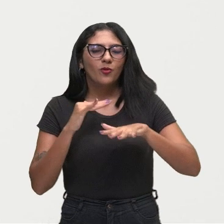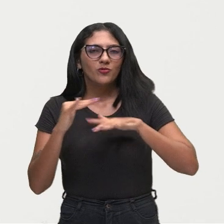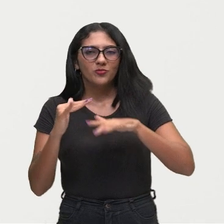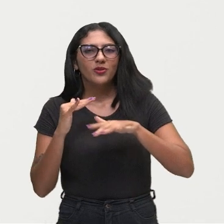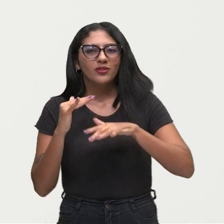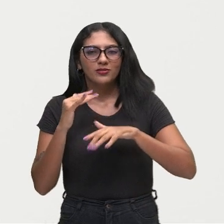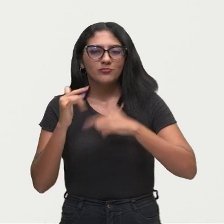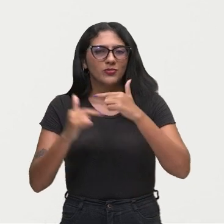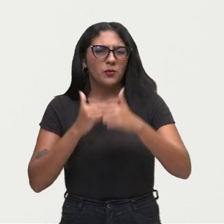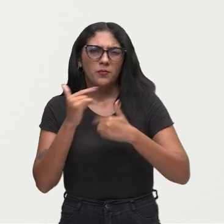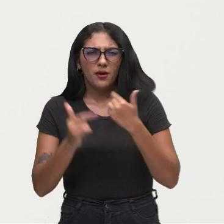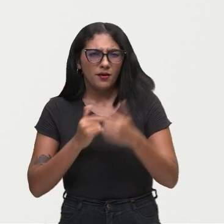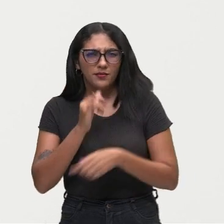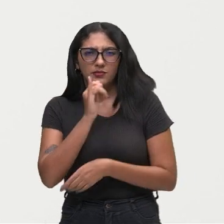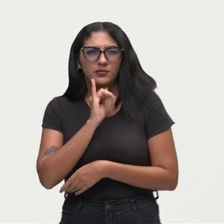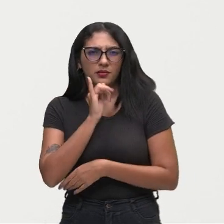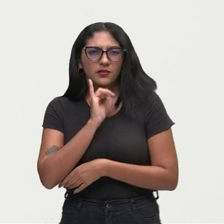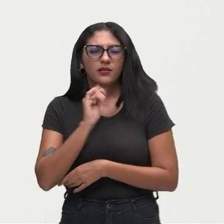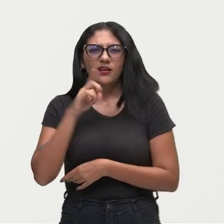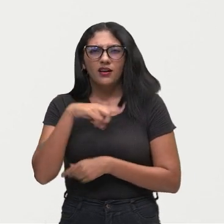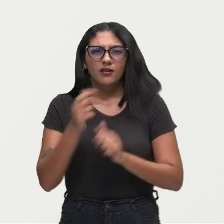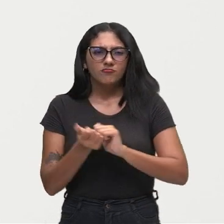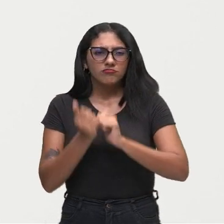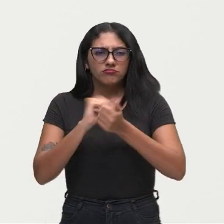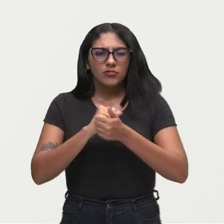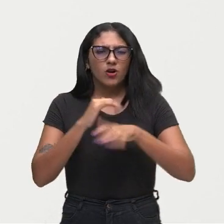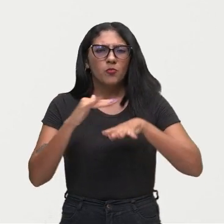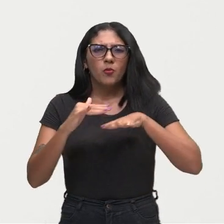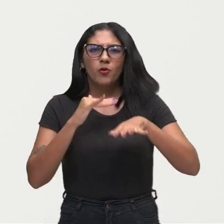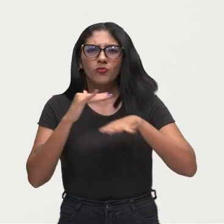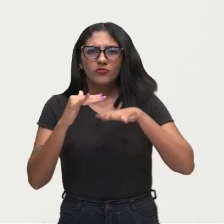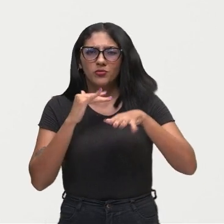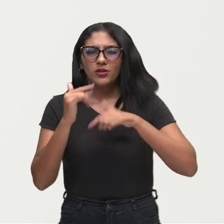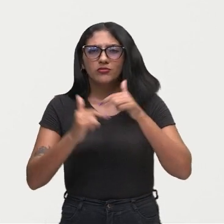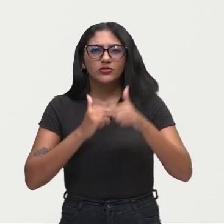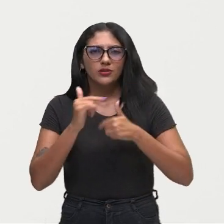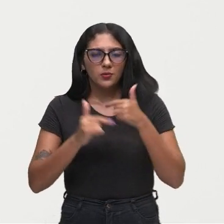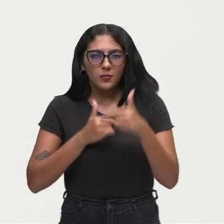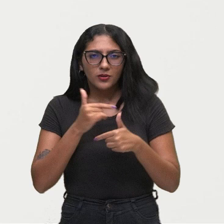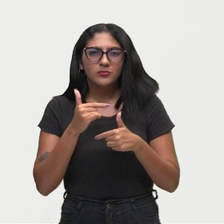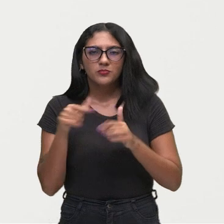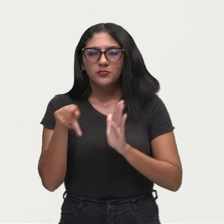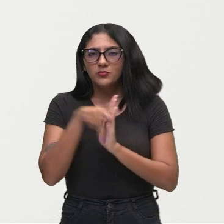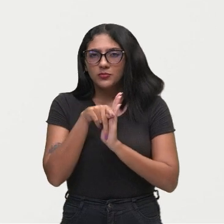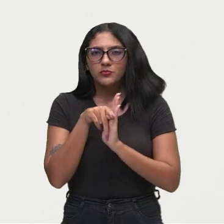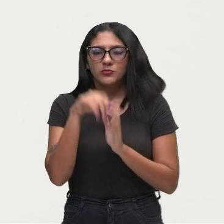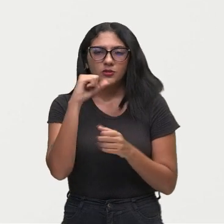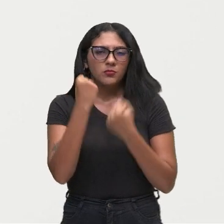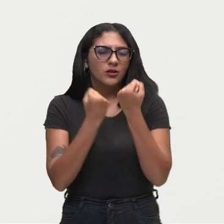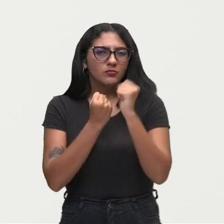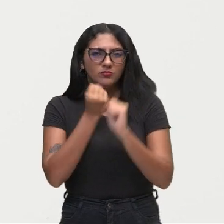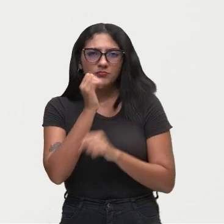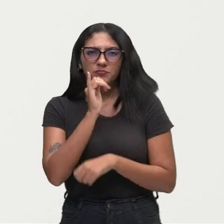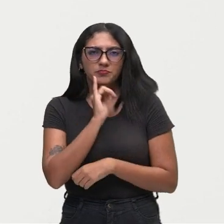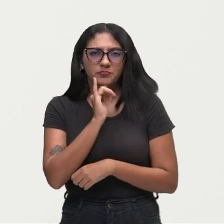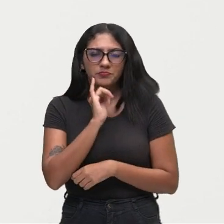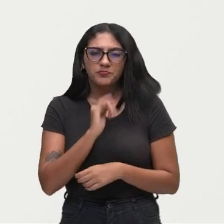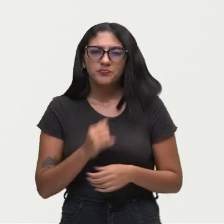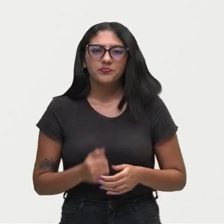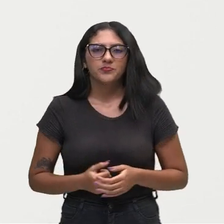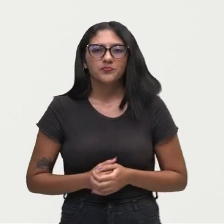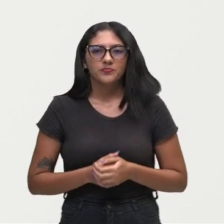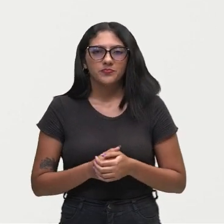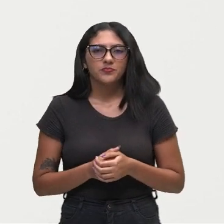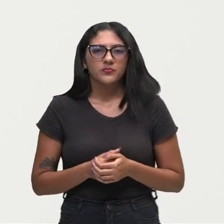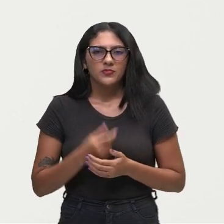no caso a transformação em energia mecânica, né? E